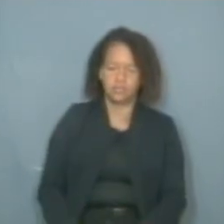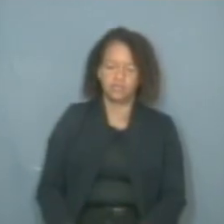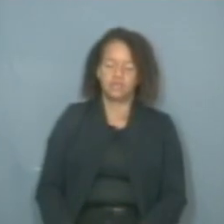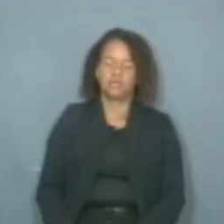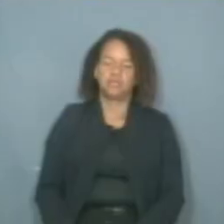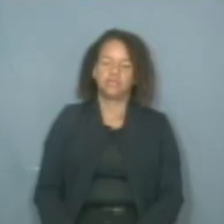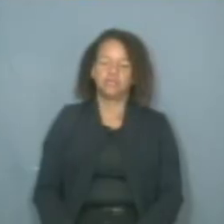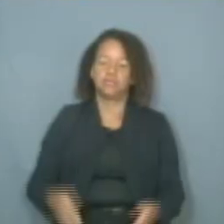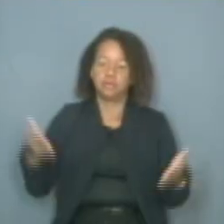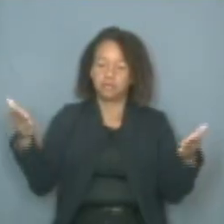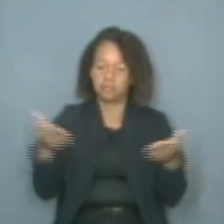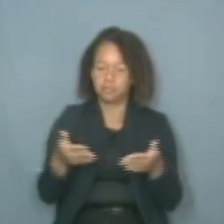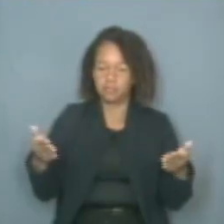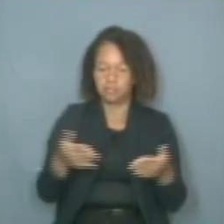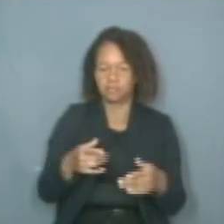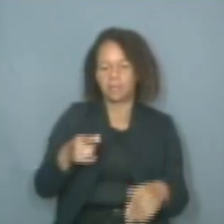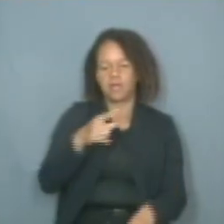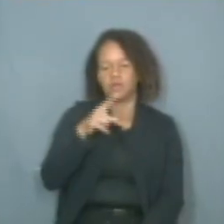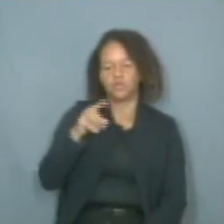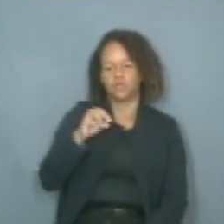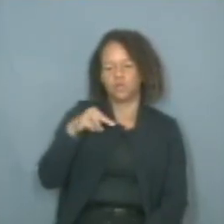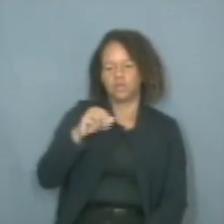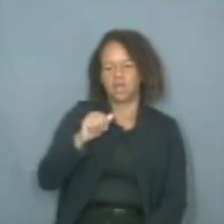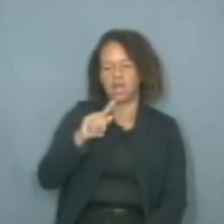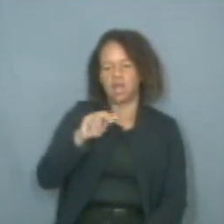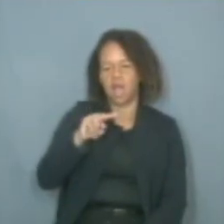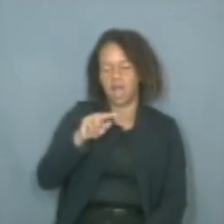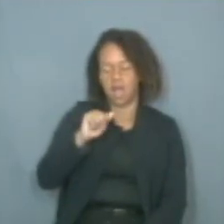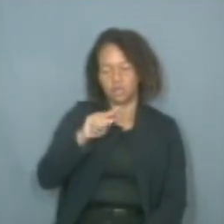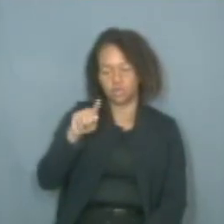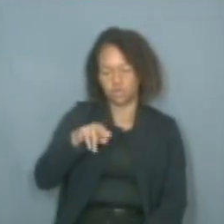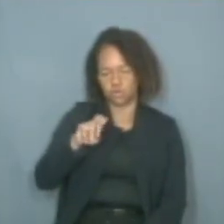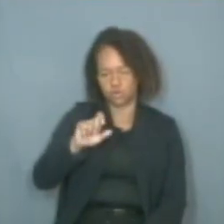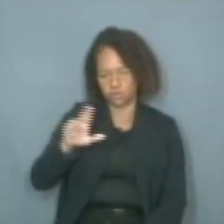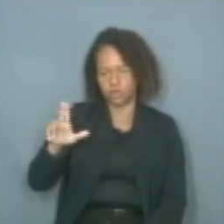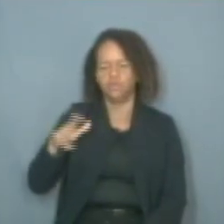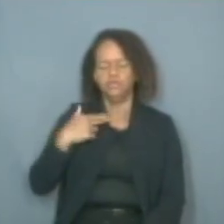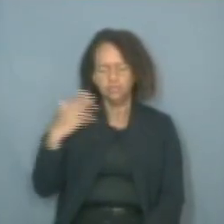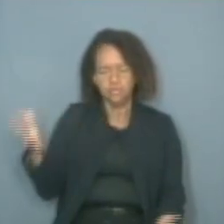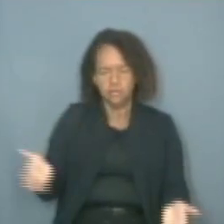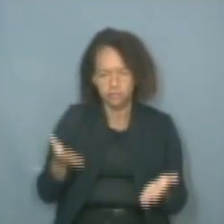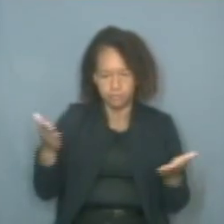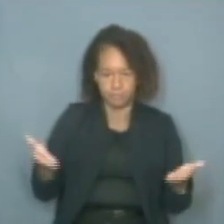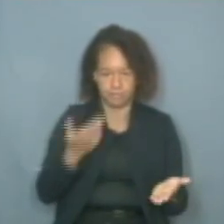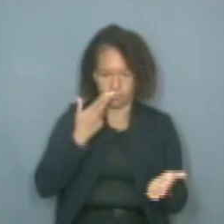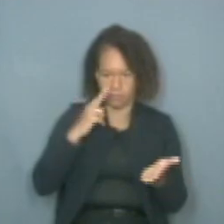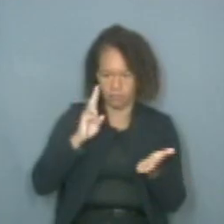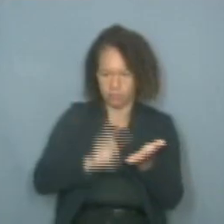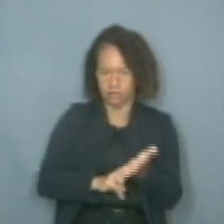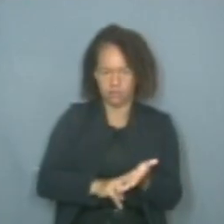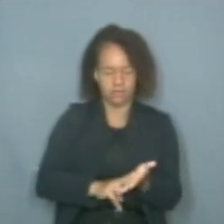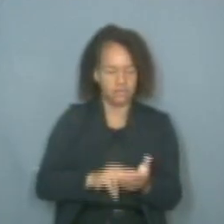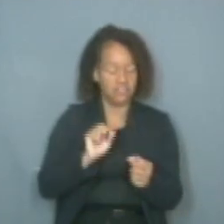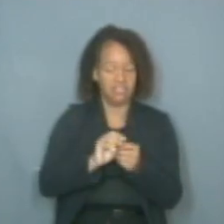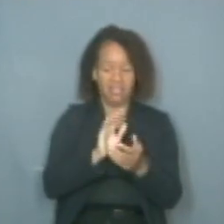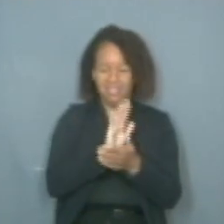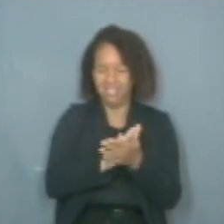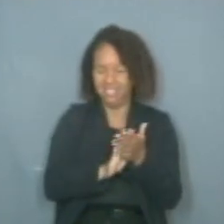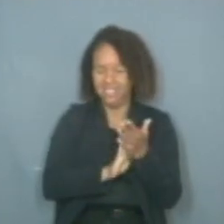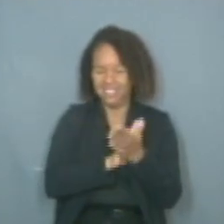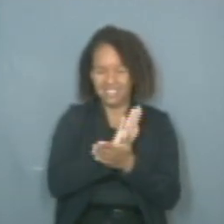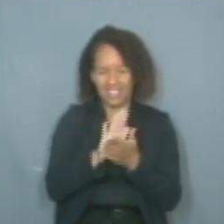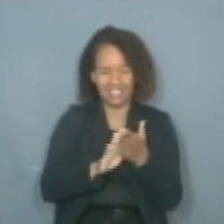hoje o Zona Azul promove, sim, a indústria das multas, porque não serve para nada, não